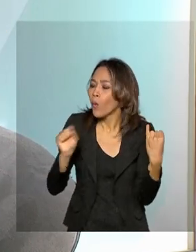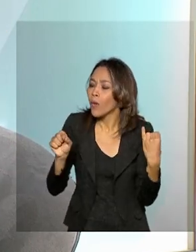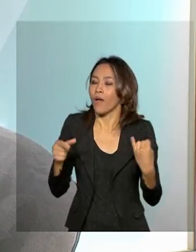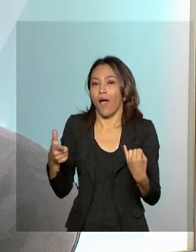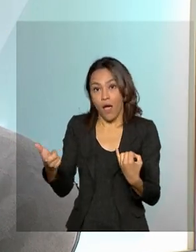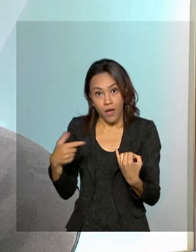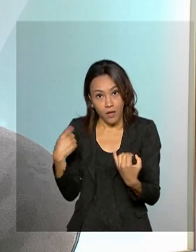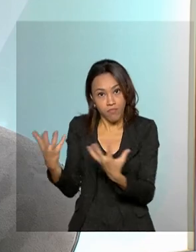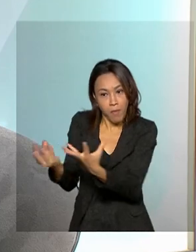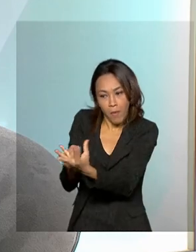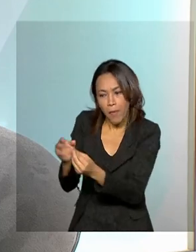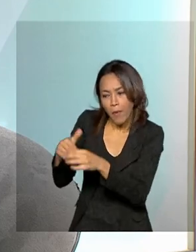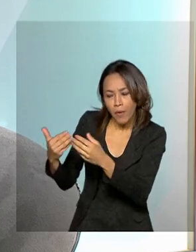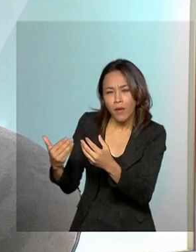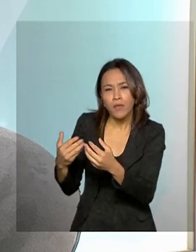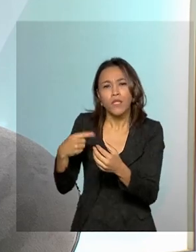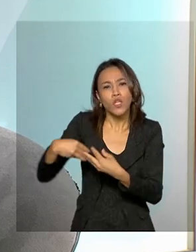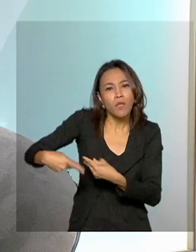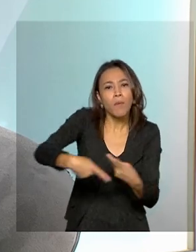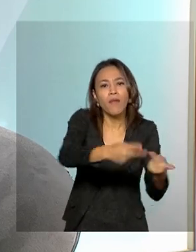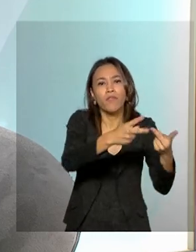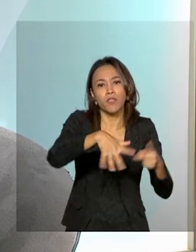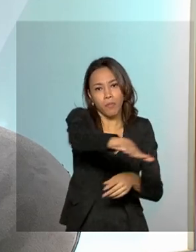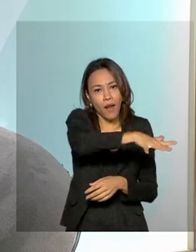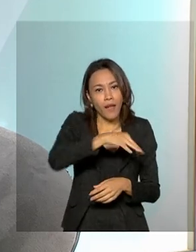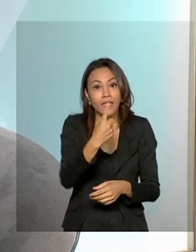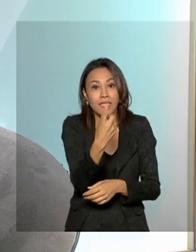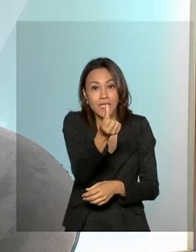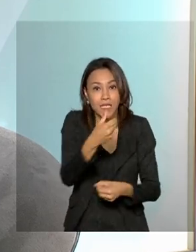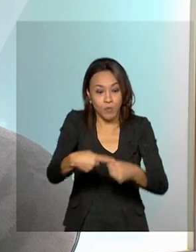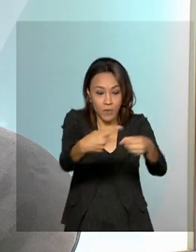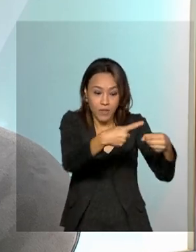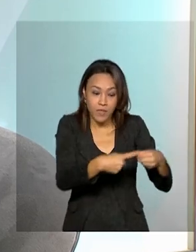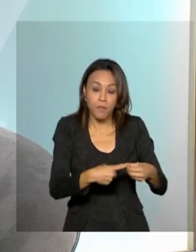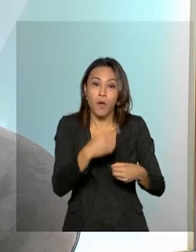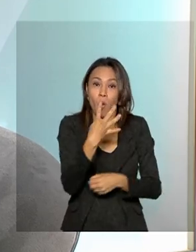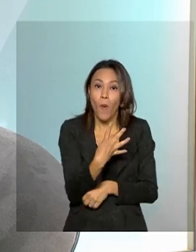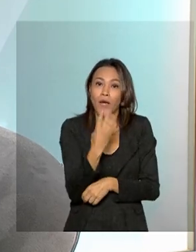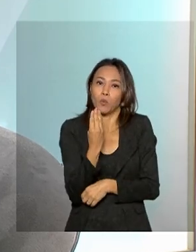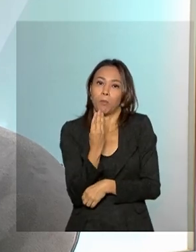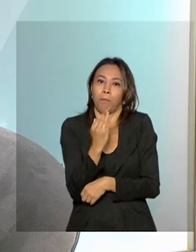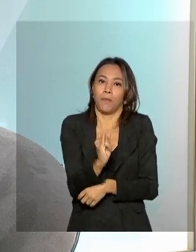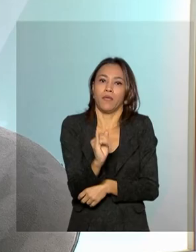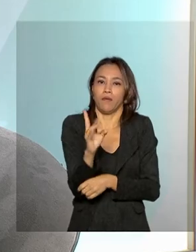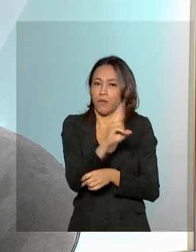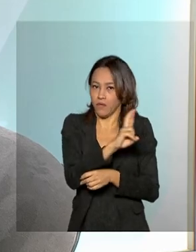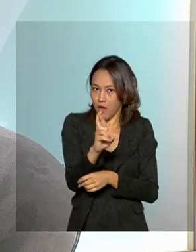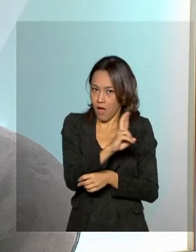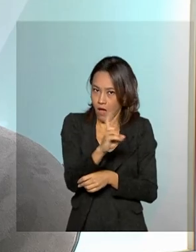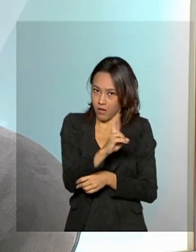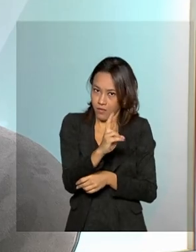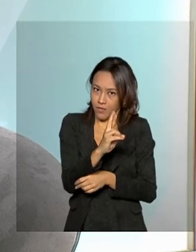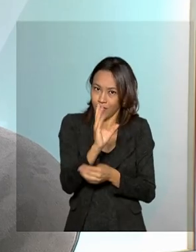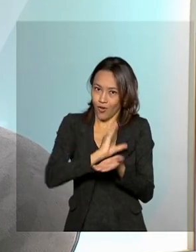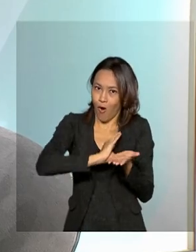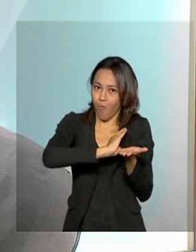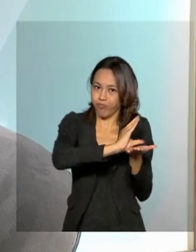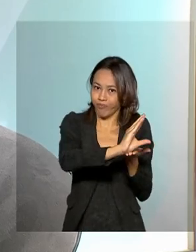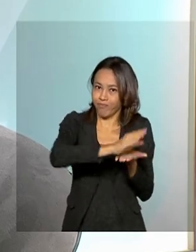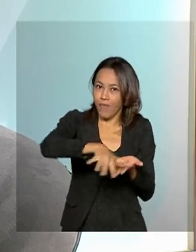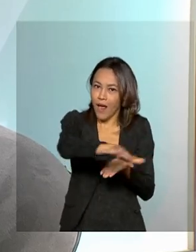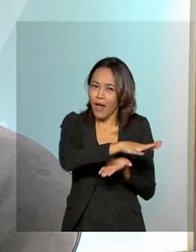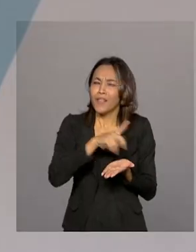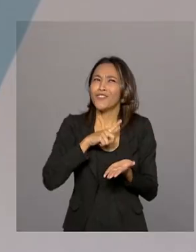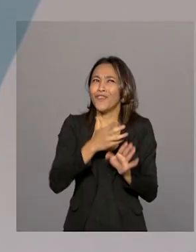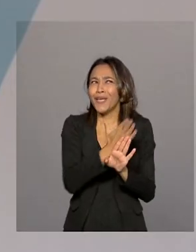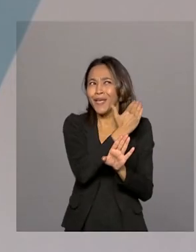para a região, para os 16 municípios, na primeira etapa, em torno de 4 bilhões de reais. E a gente teve um evento agora na